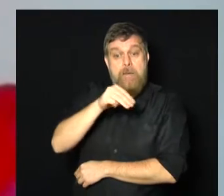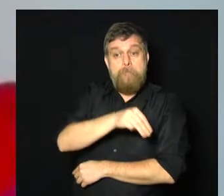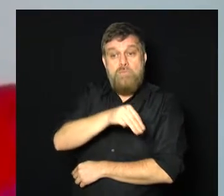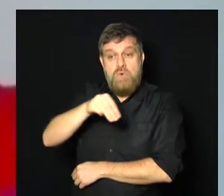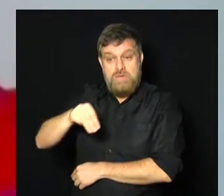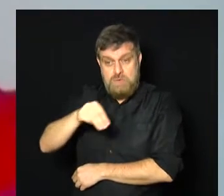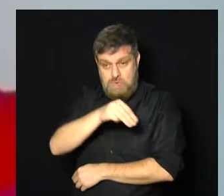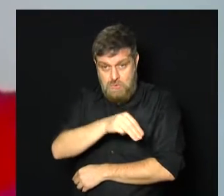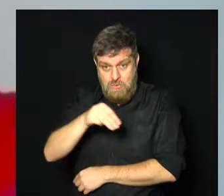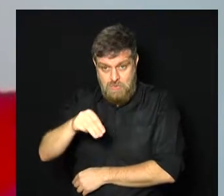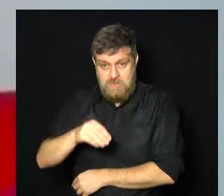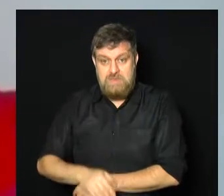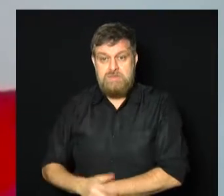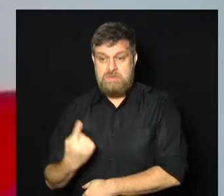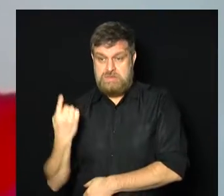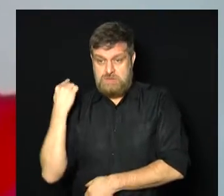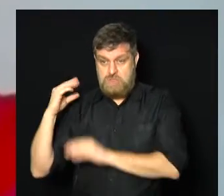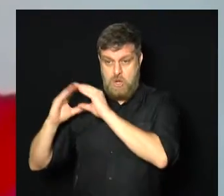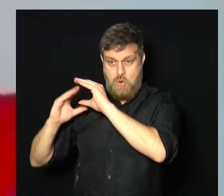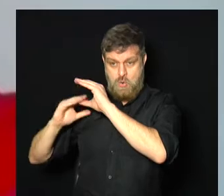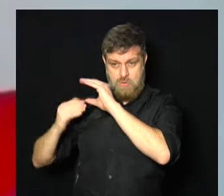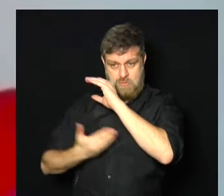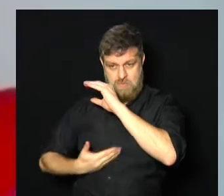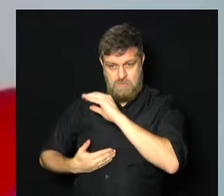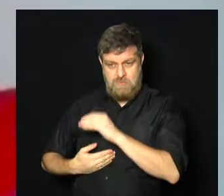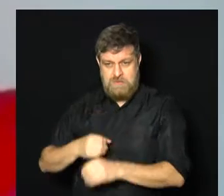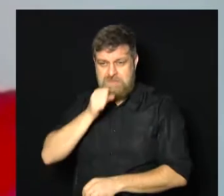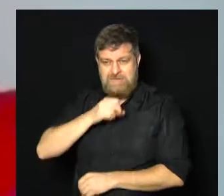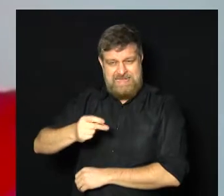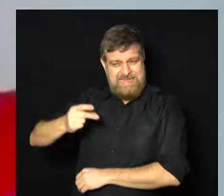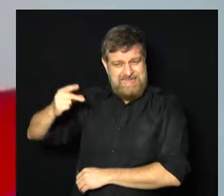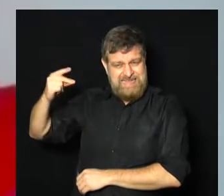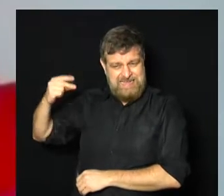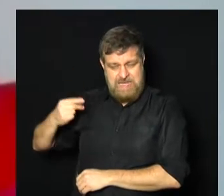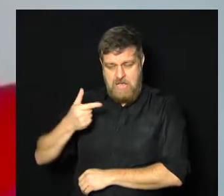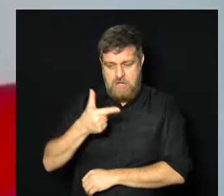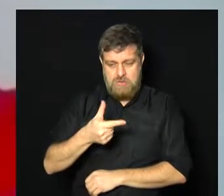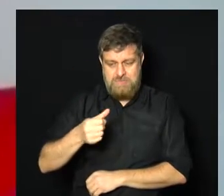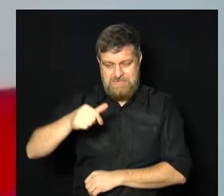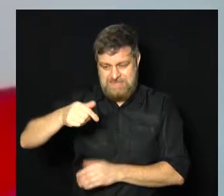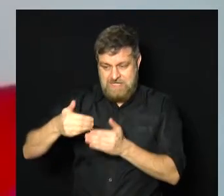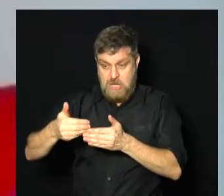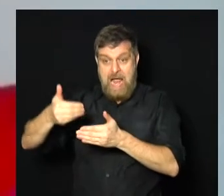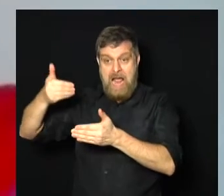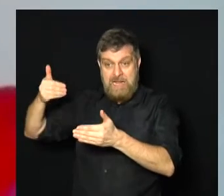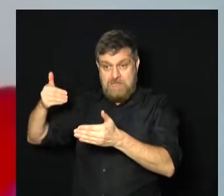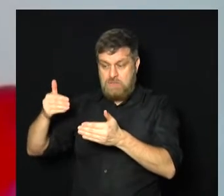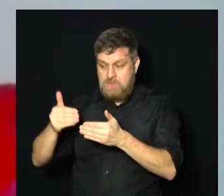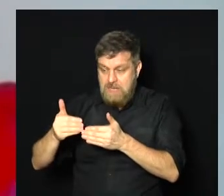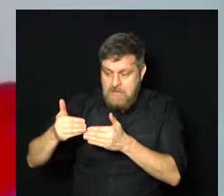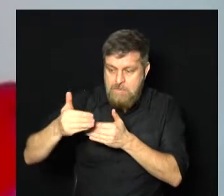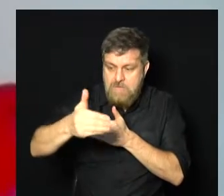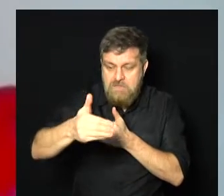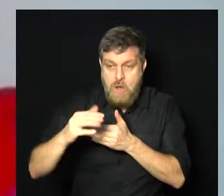infanto-juvenil de concursos de período anterior ao concurso de 2007, mas a partir de 2007 todas somos agentes de